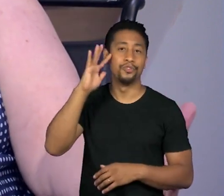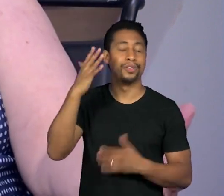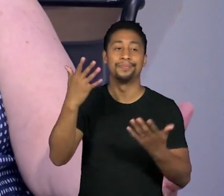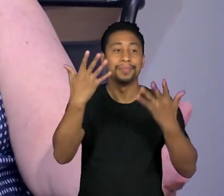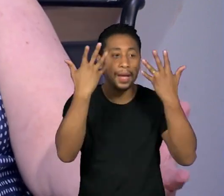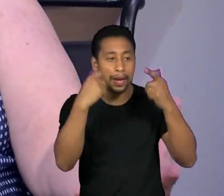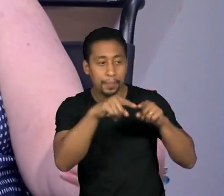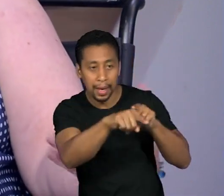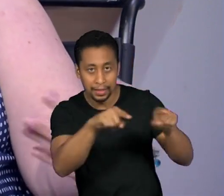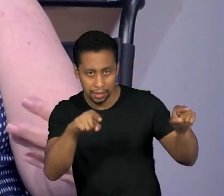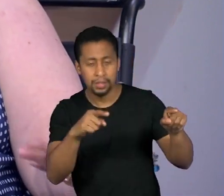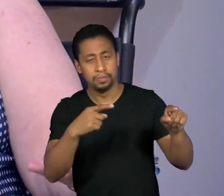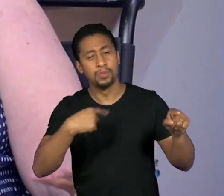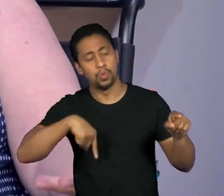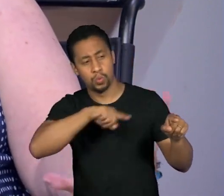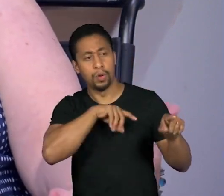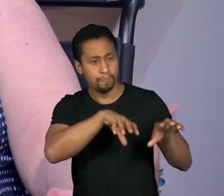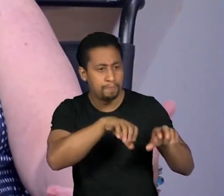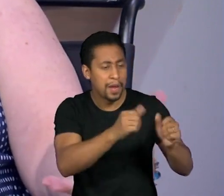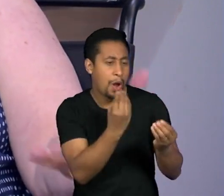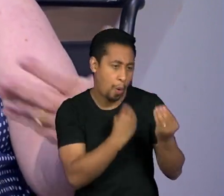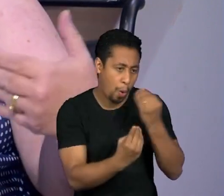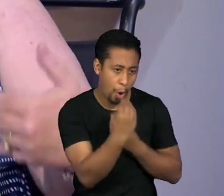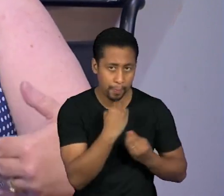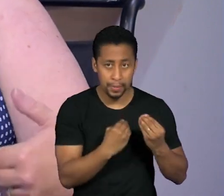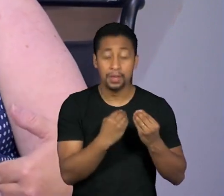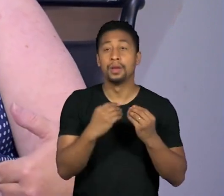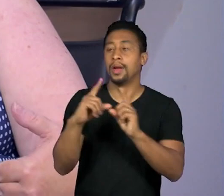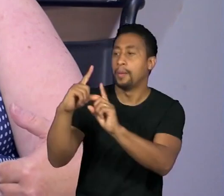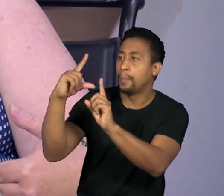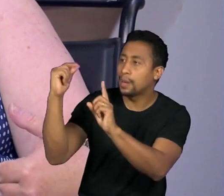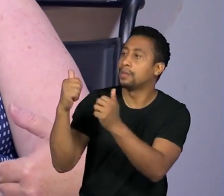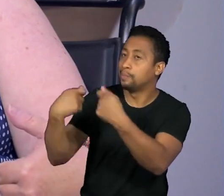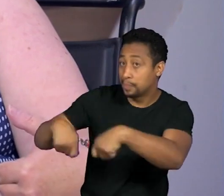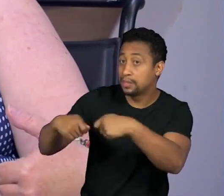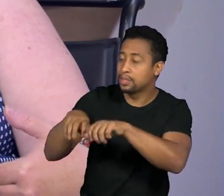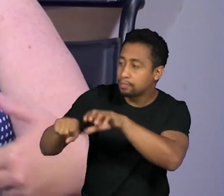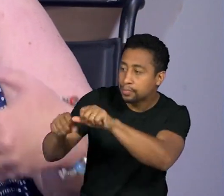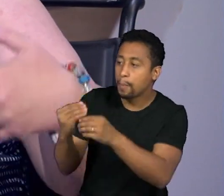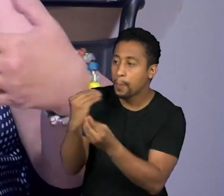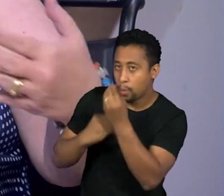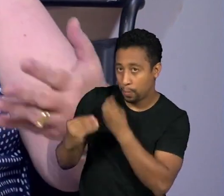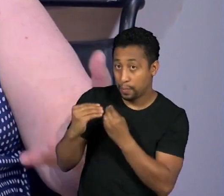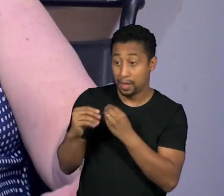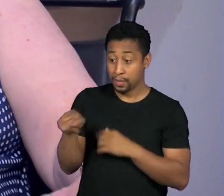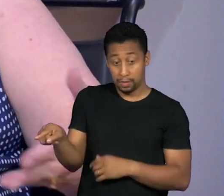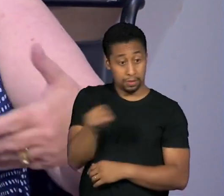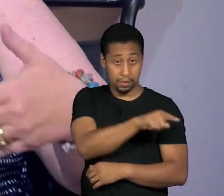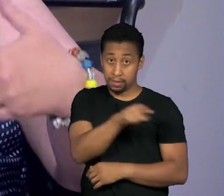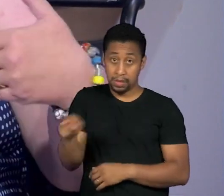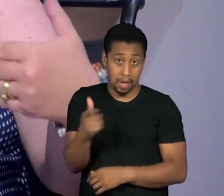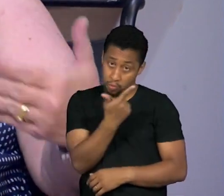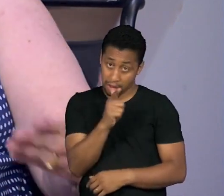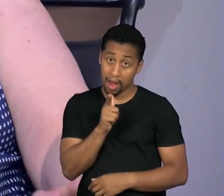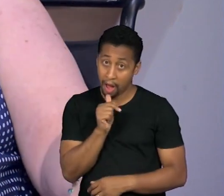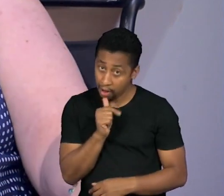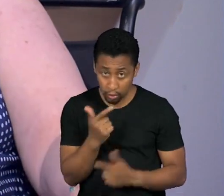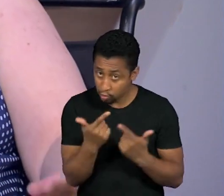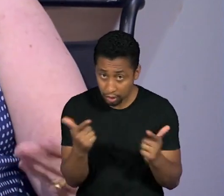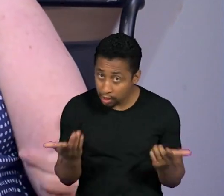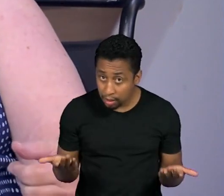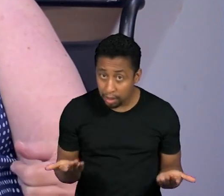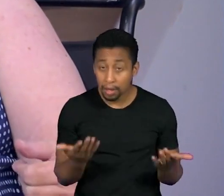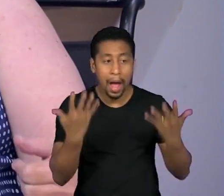animais e vegetais, não estão bem por falta de água adequada, ou de um suprimento adequado, ou da